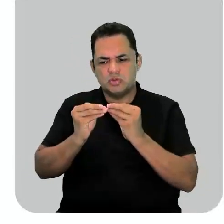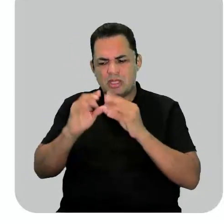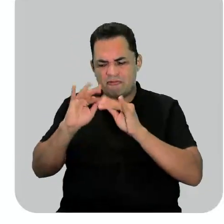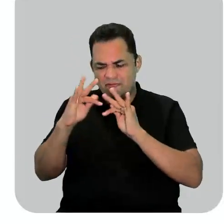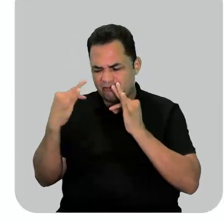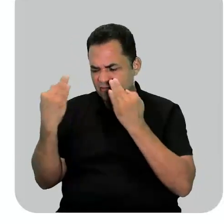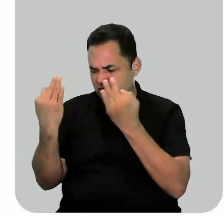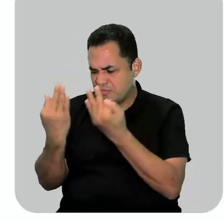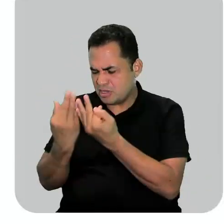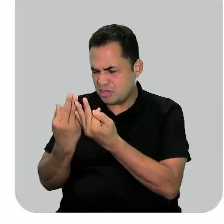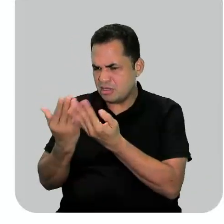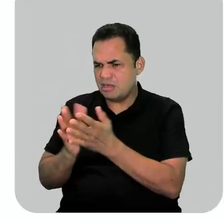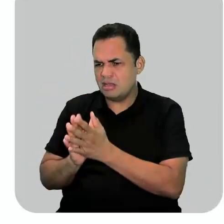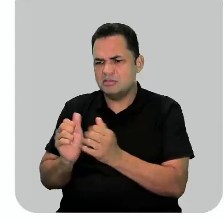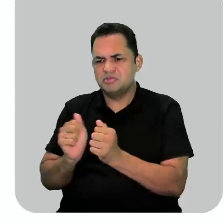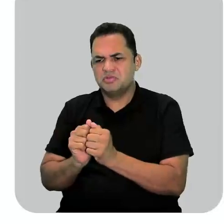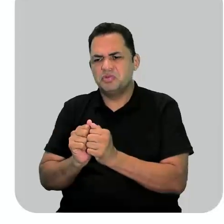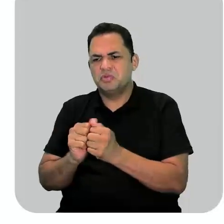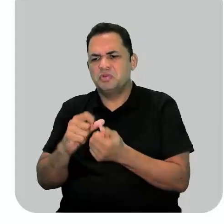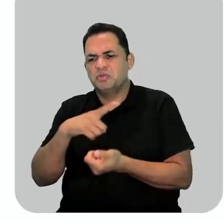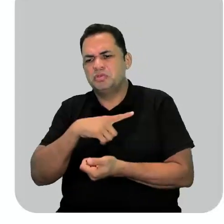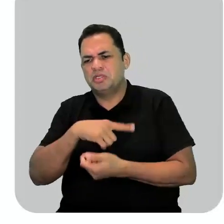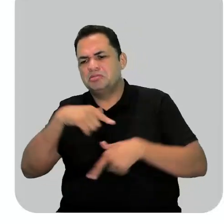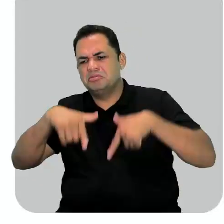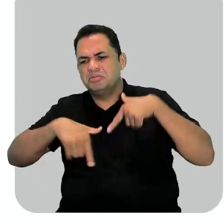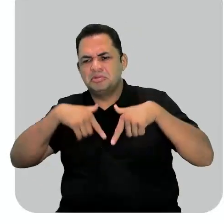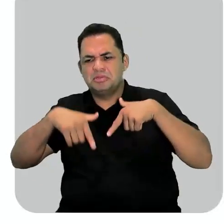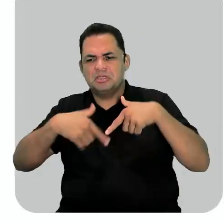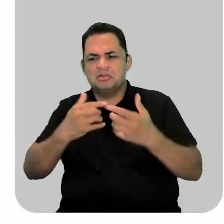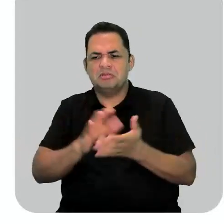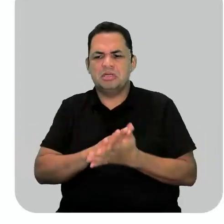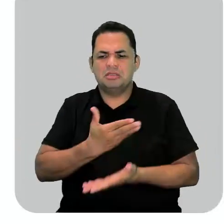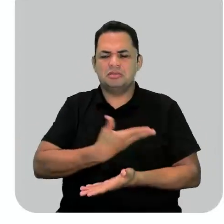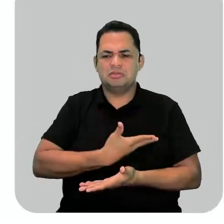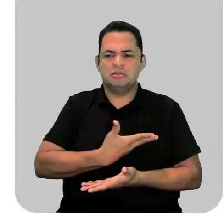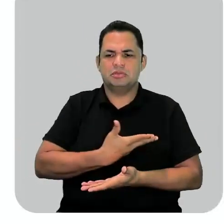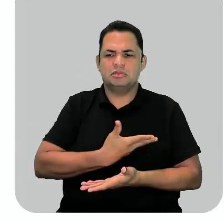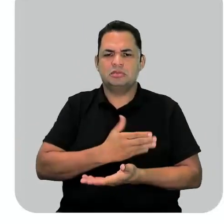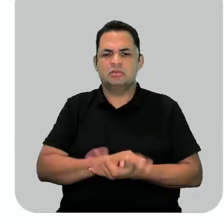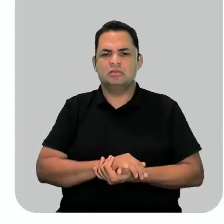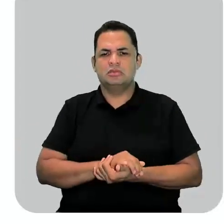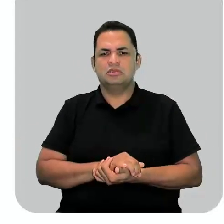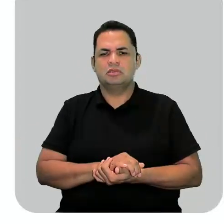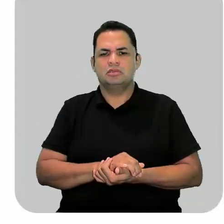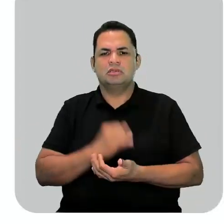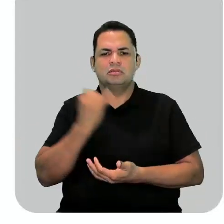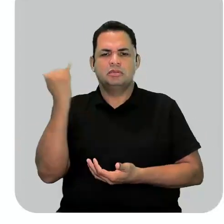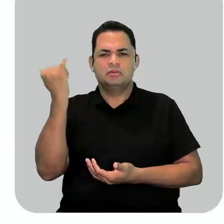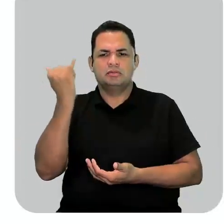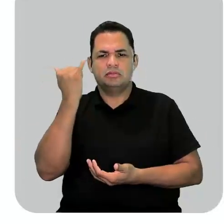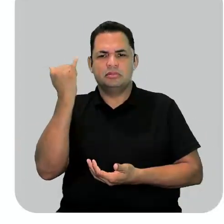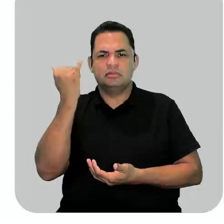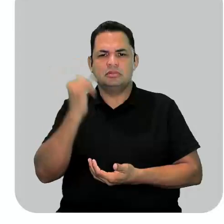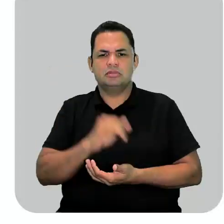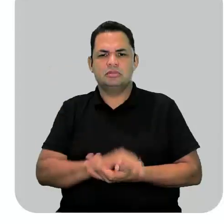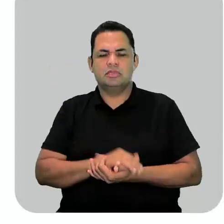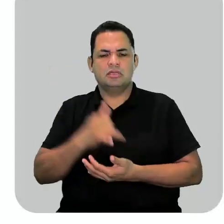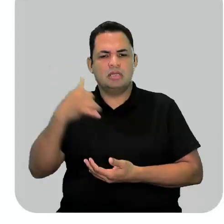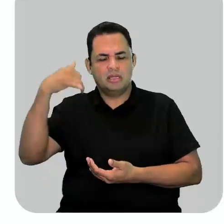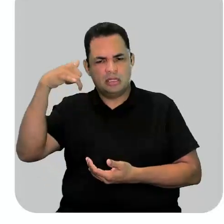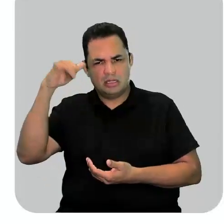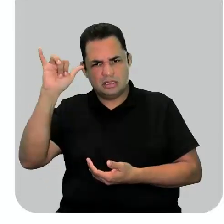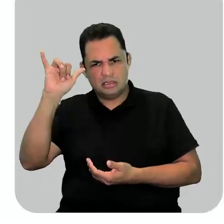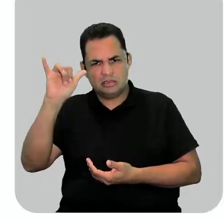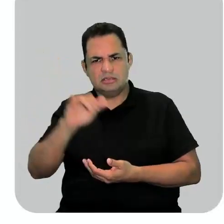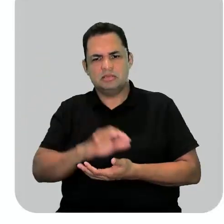participa da vida dele, seja familiar, seja do trabalho e até mesmo os amigos. Então é muito importante a gente